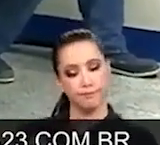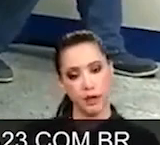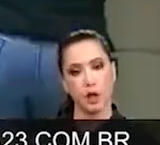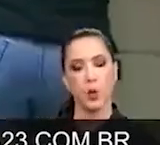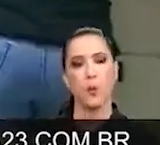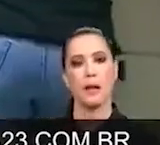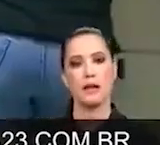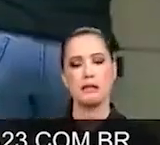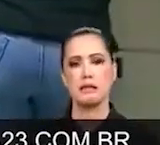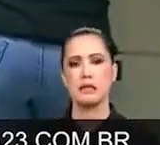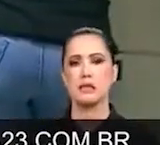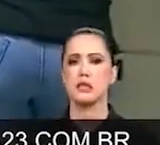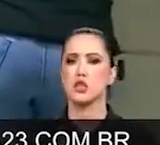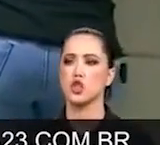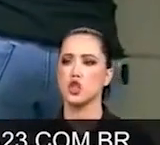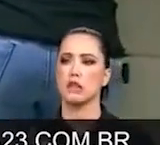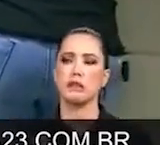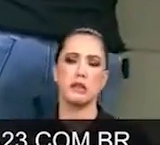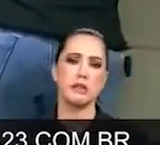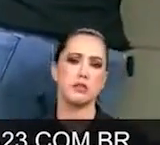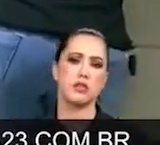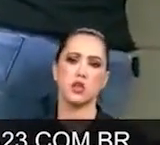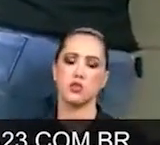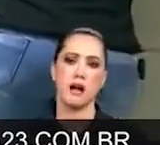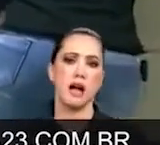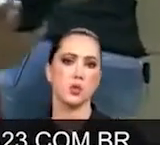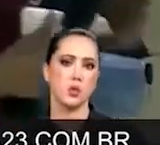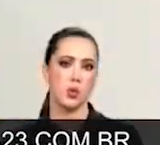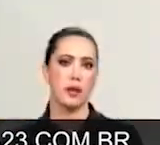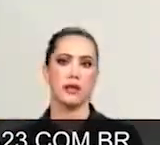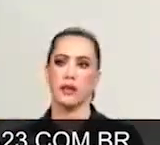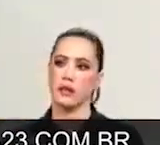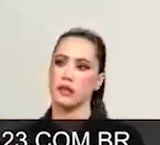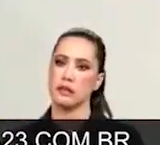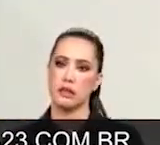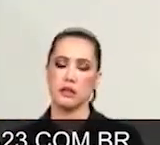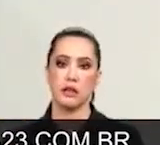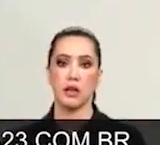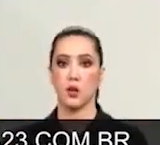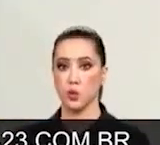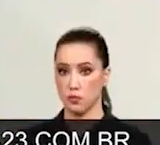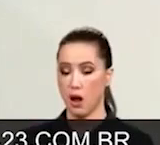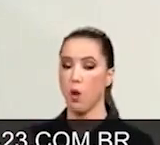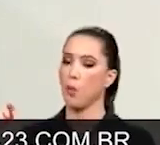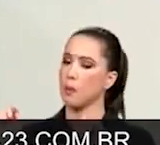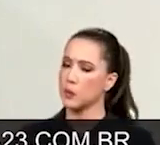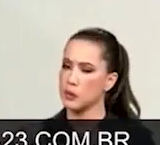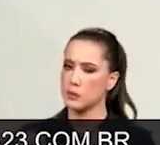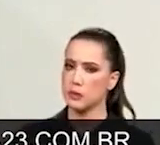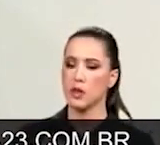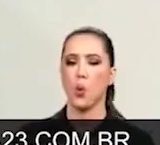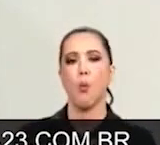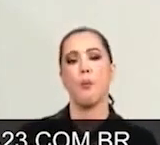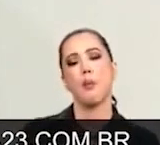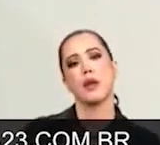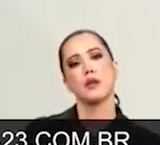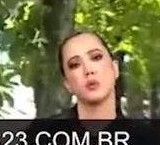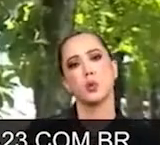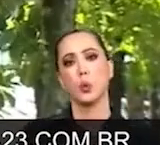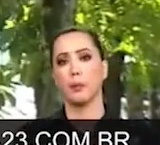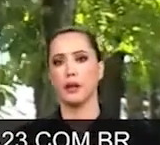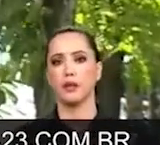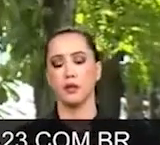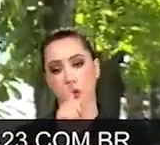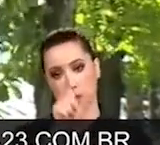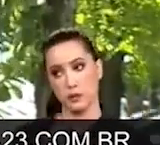passar a ser liberada entre 15 de março e 31 de maio. A mudança é para permitir que, desde o início do período,